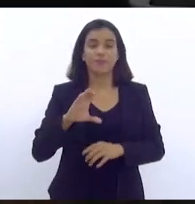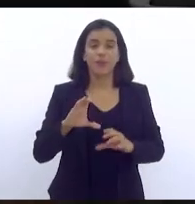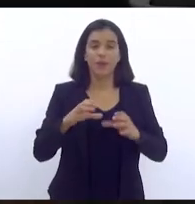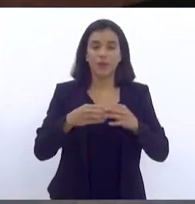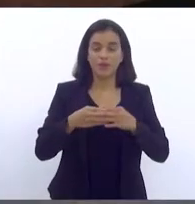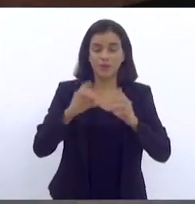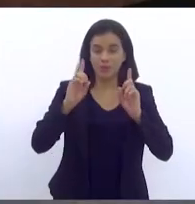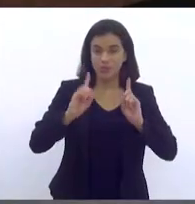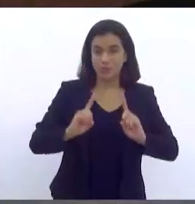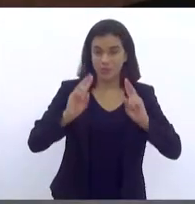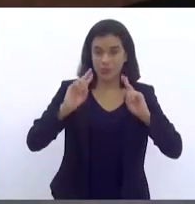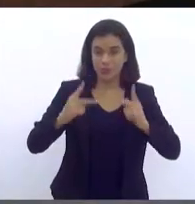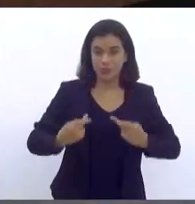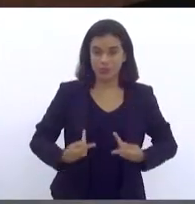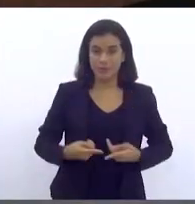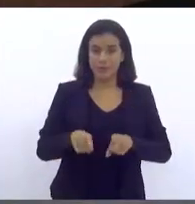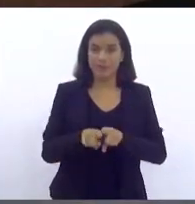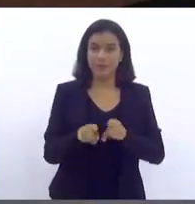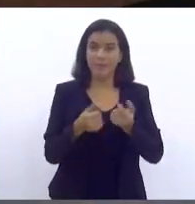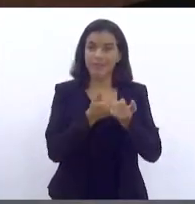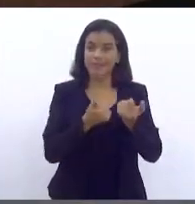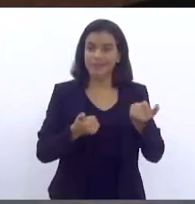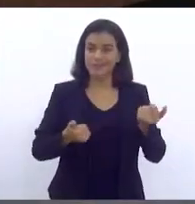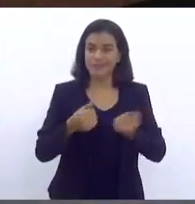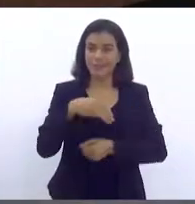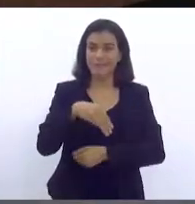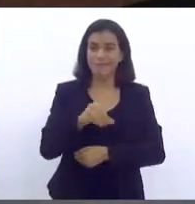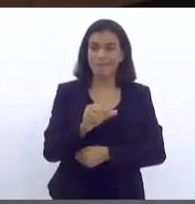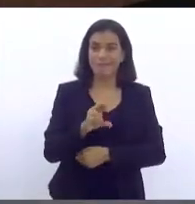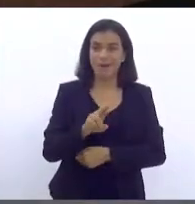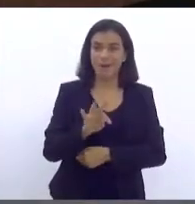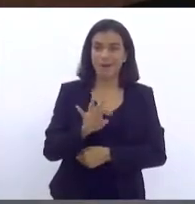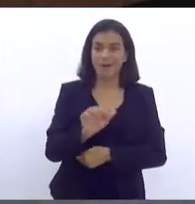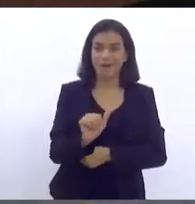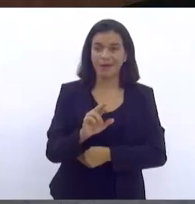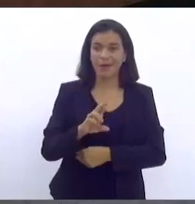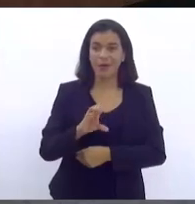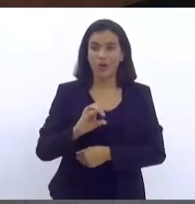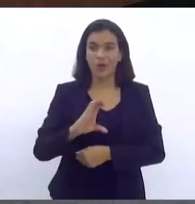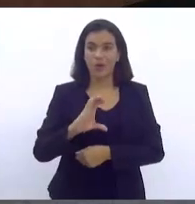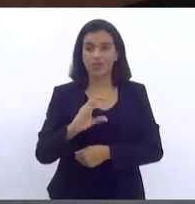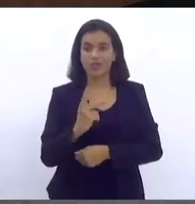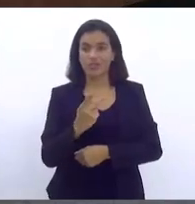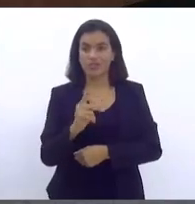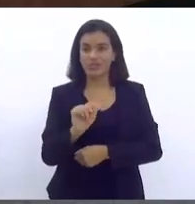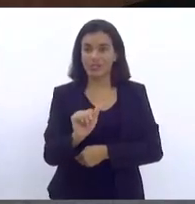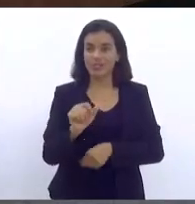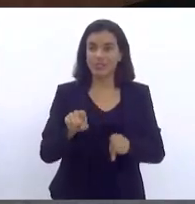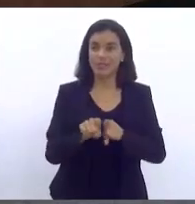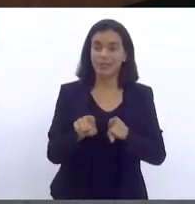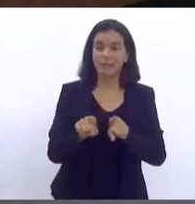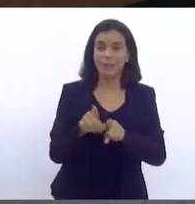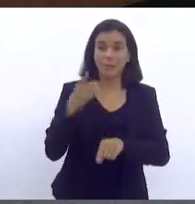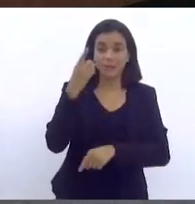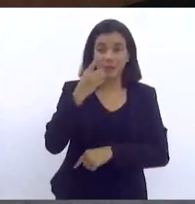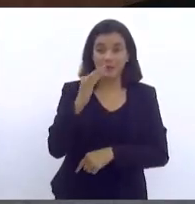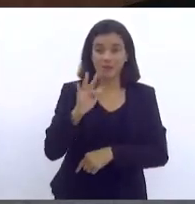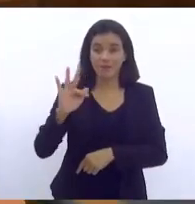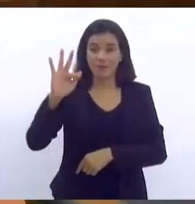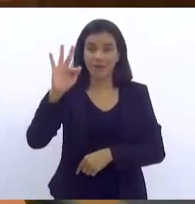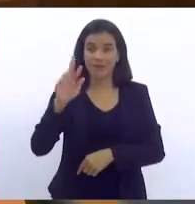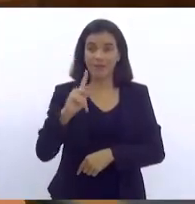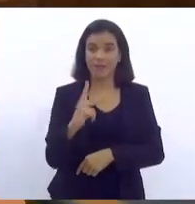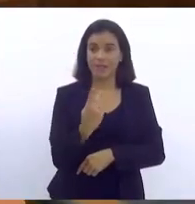Humanos assessoria da deputada Marta Rocha e também Assessoria do deputado federal Henrique